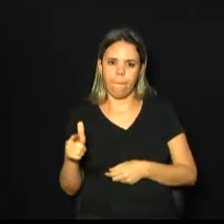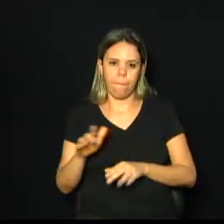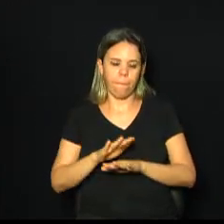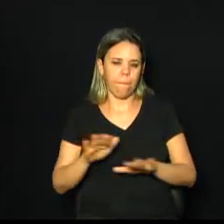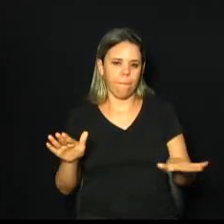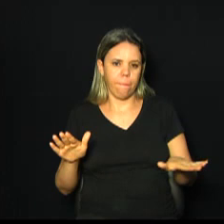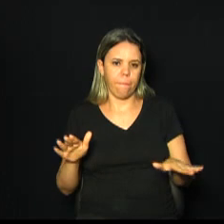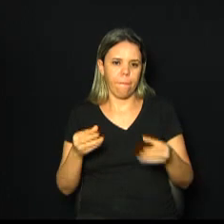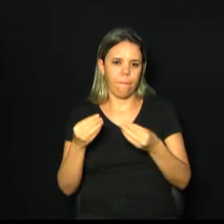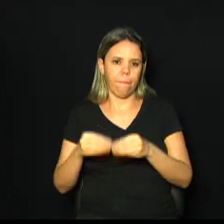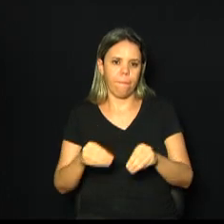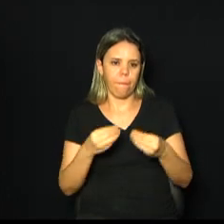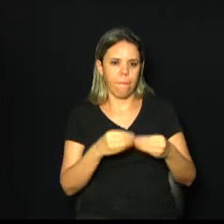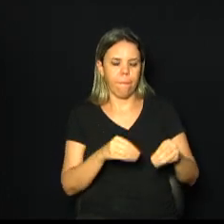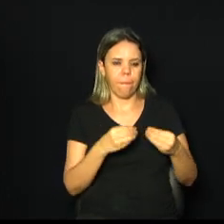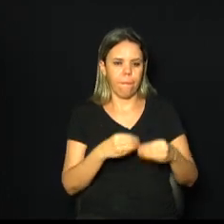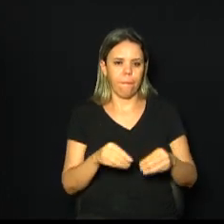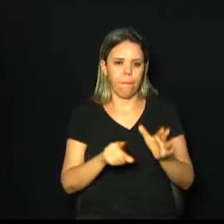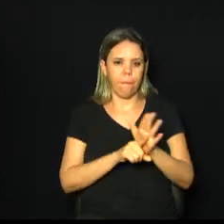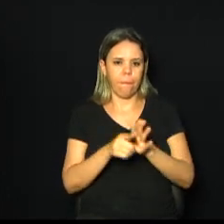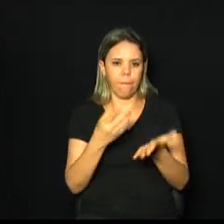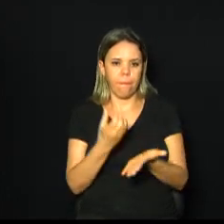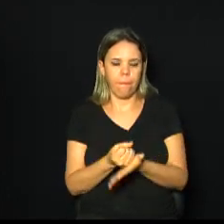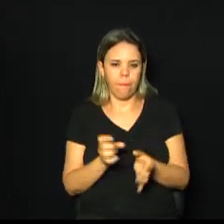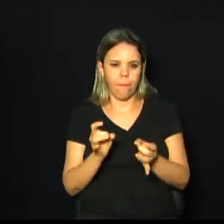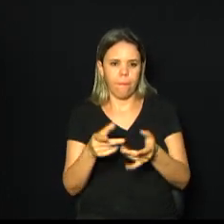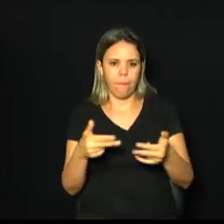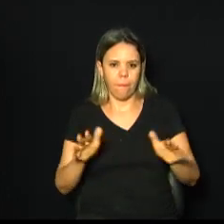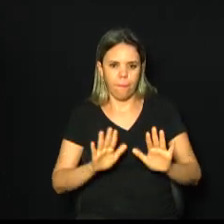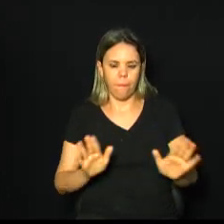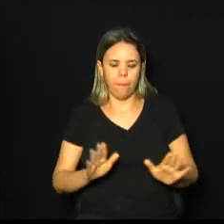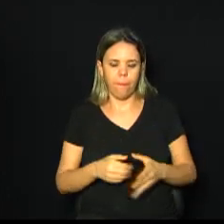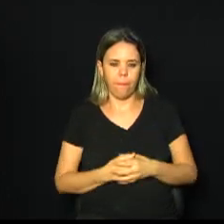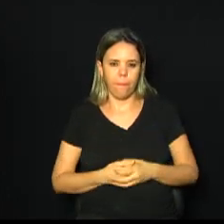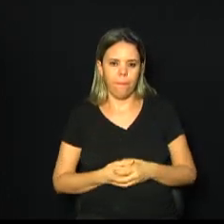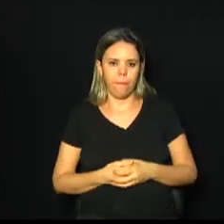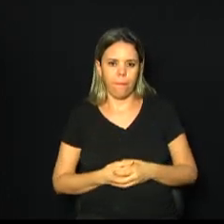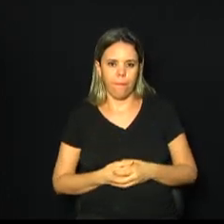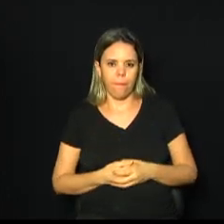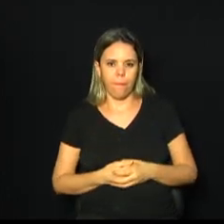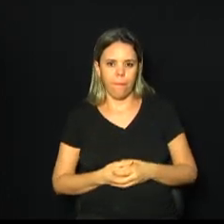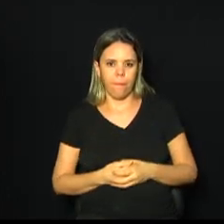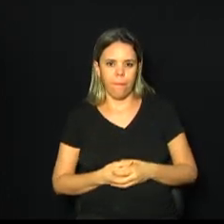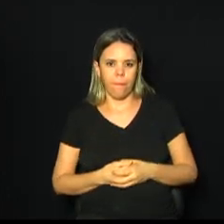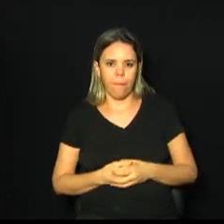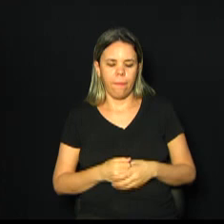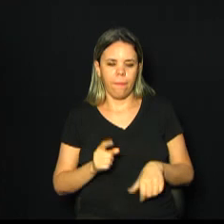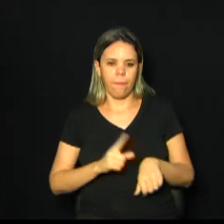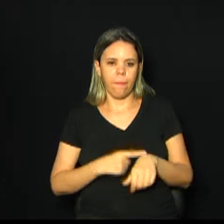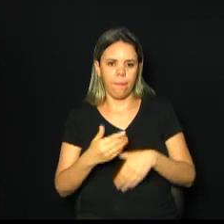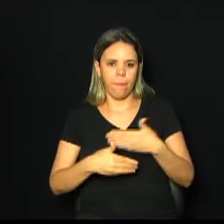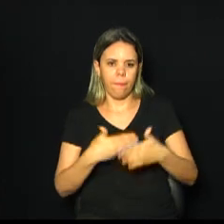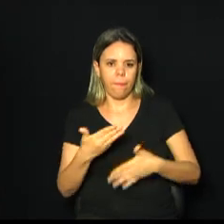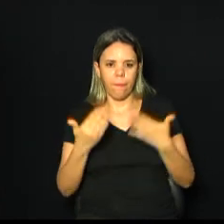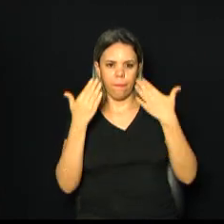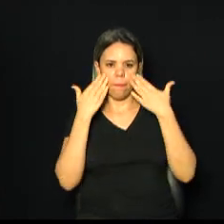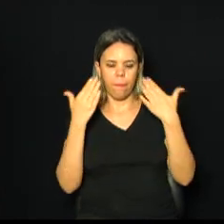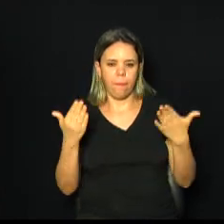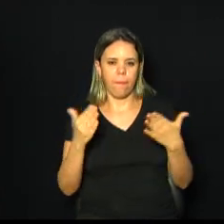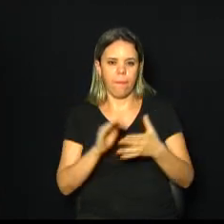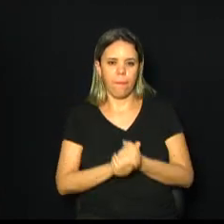esse prejuízo de ter os seus dados vendidos, de a todo momento ficar